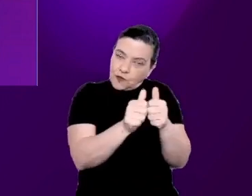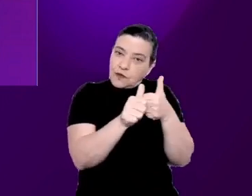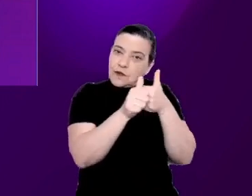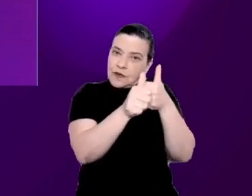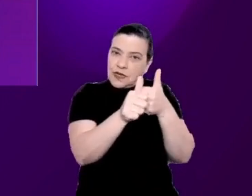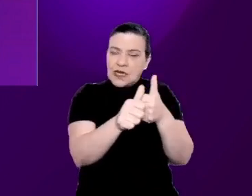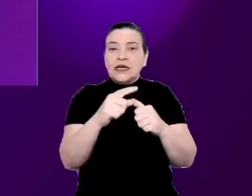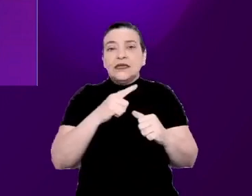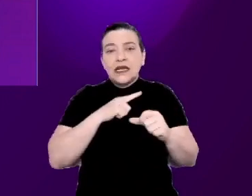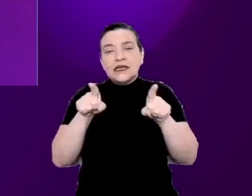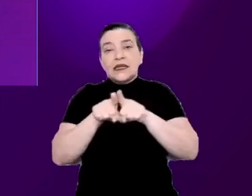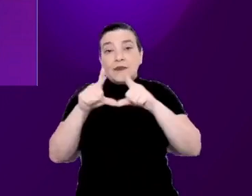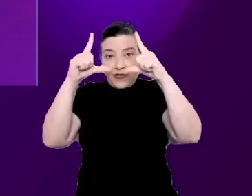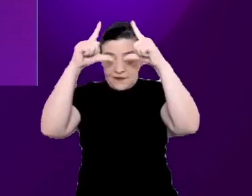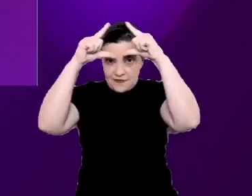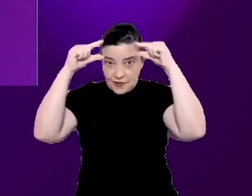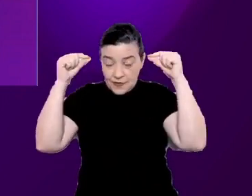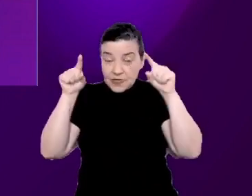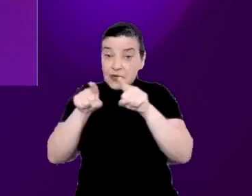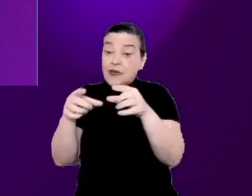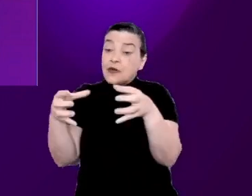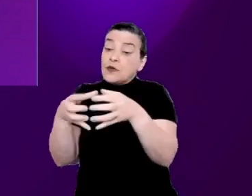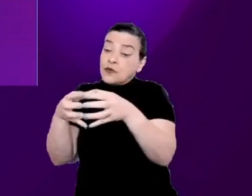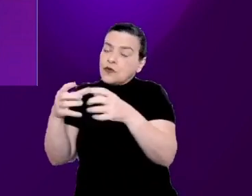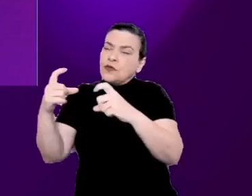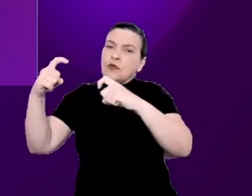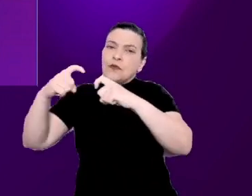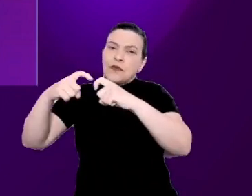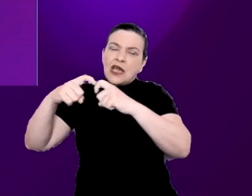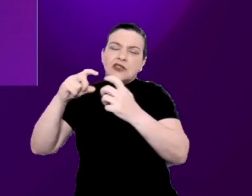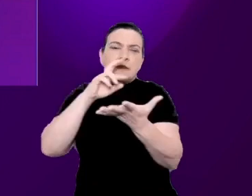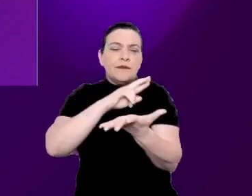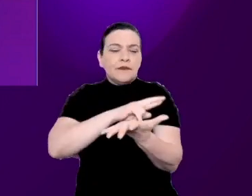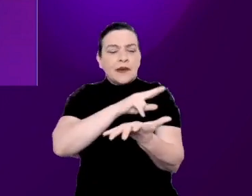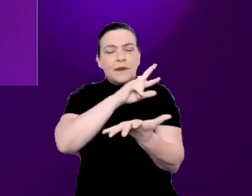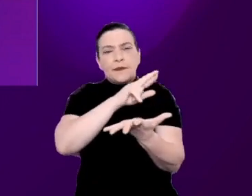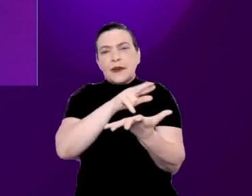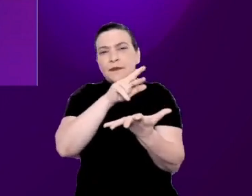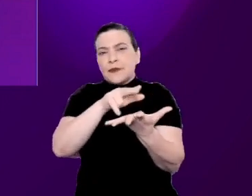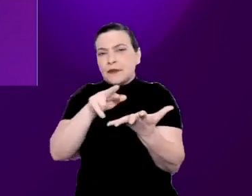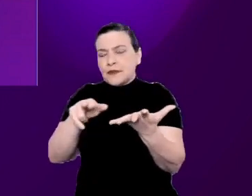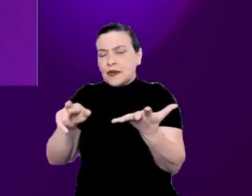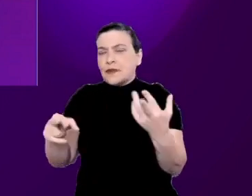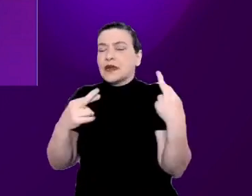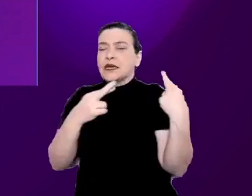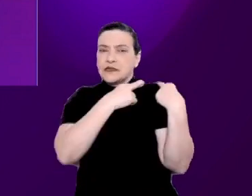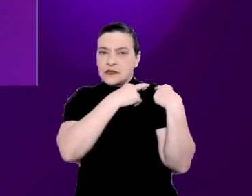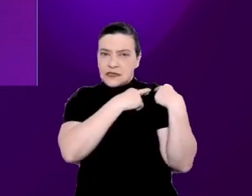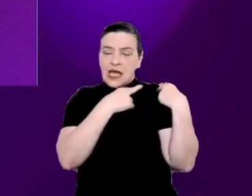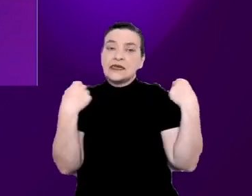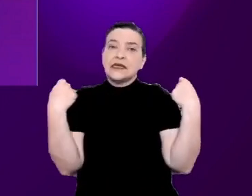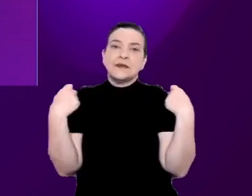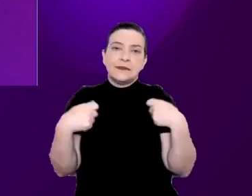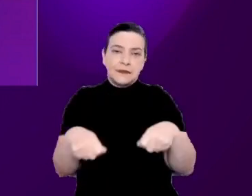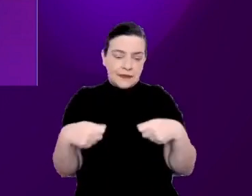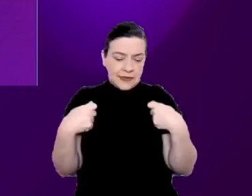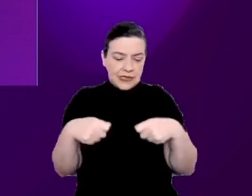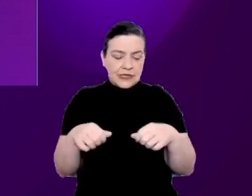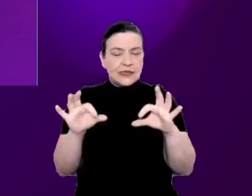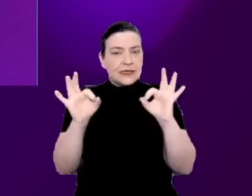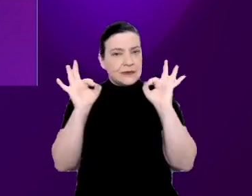enfermagem, a gente também tem a equipe médica e tantos outros atores, né, que a gente precisa garantir que